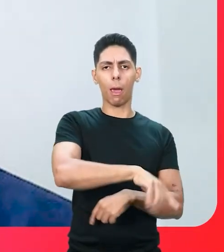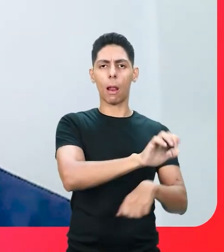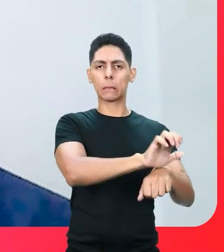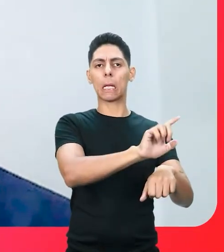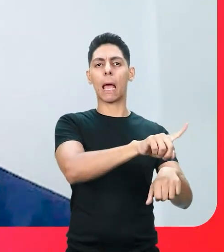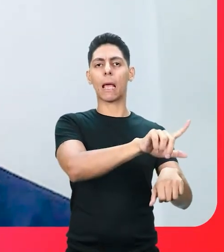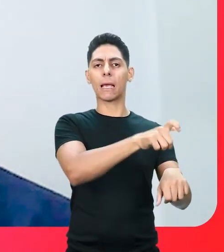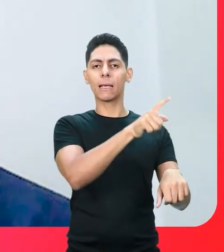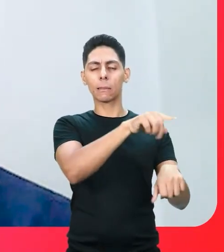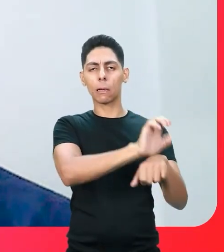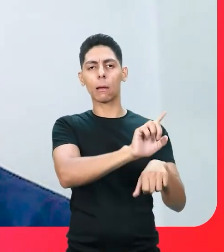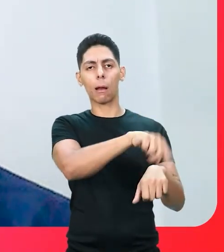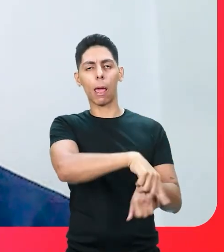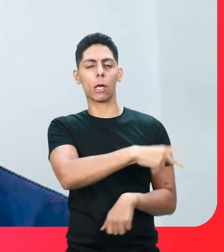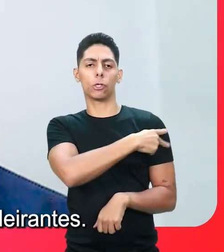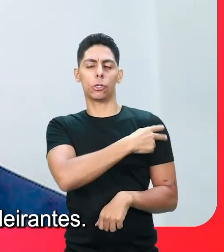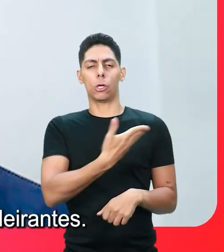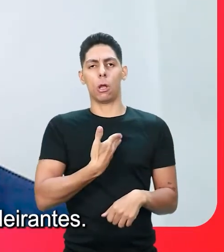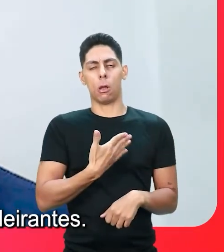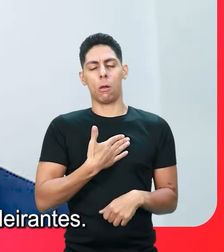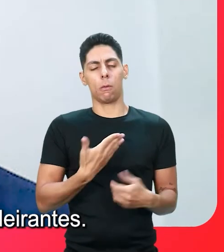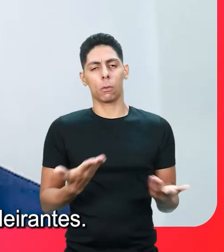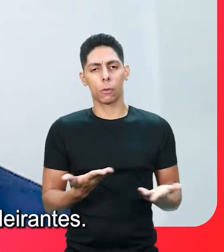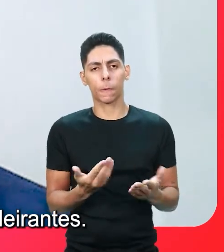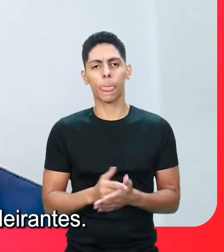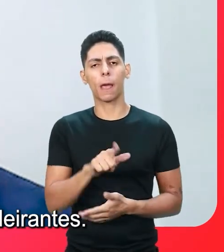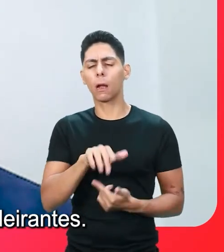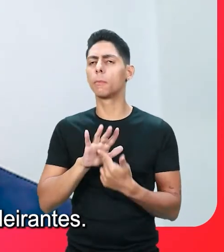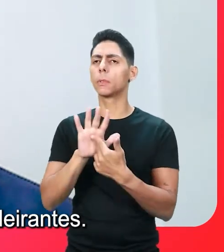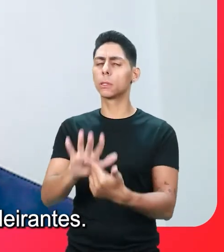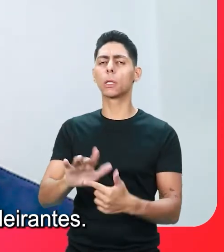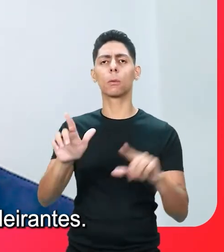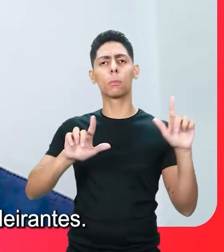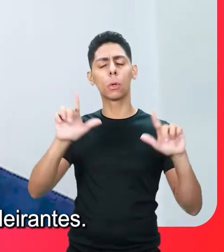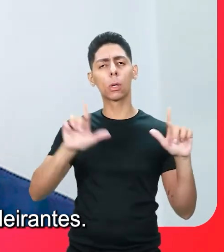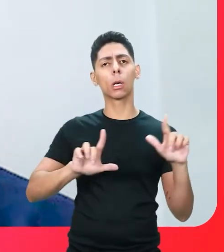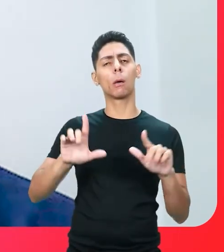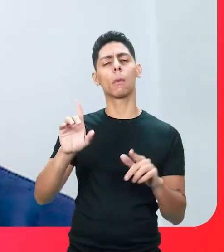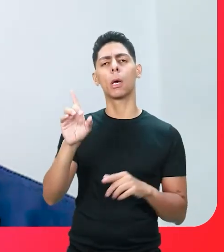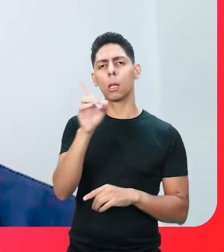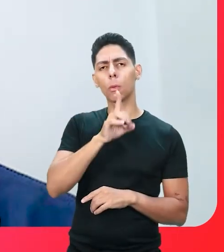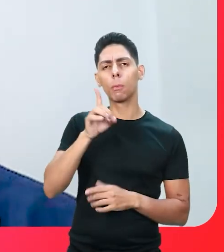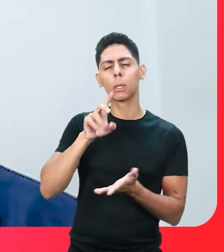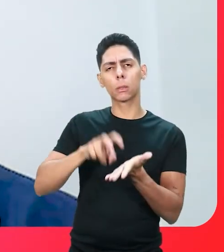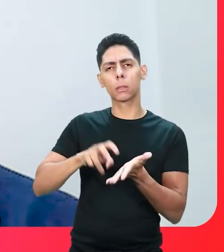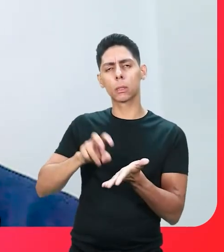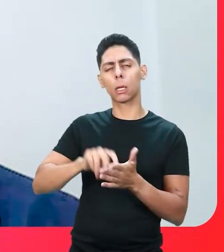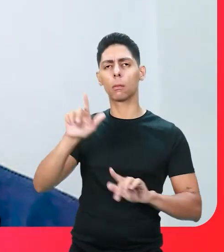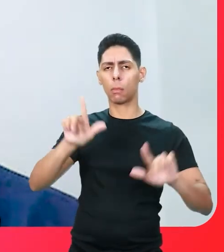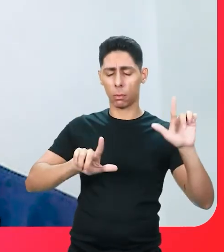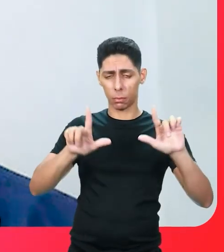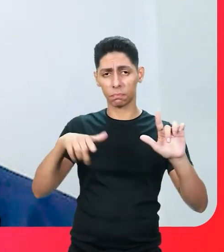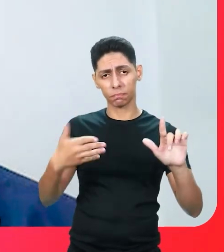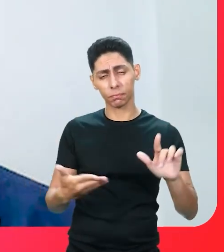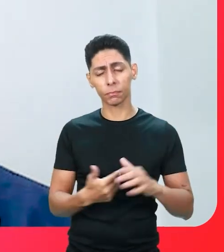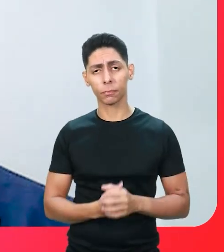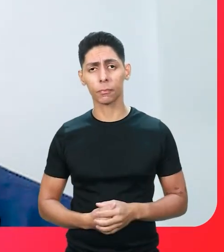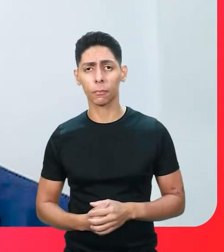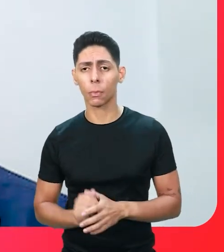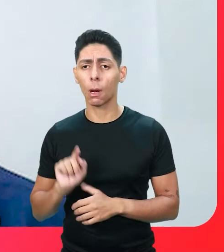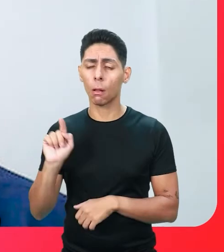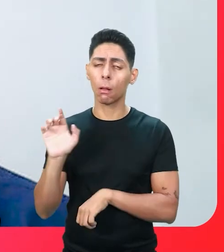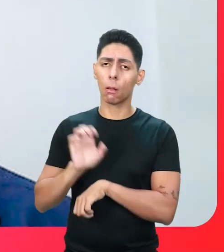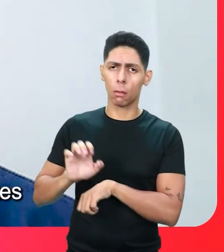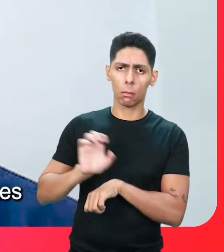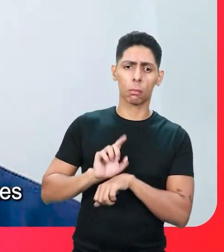com a empresária e jornalista Mônica Ramos, que apresenta um programa todo domingo de manhã na TV Bandeirantes. Então, eu lá no estado do Rio sou